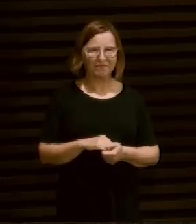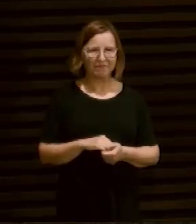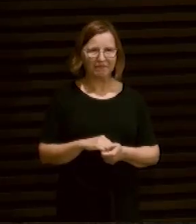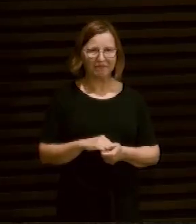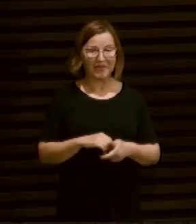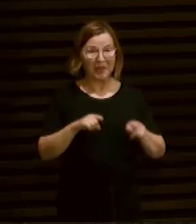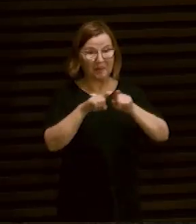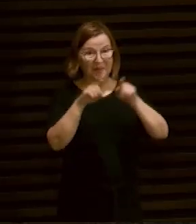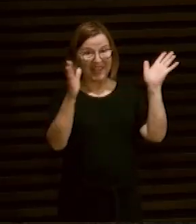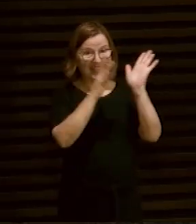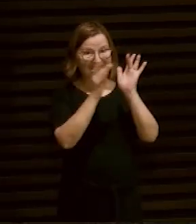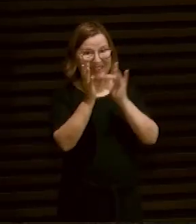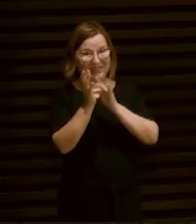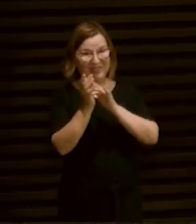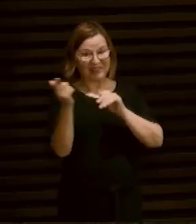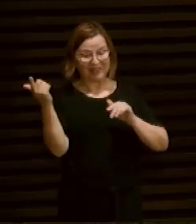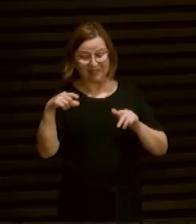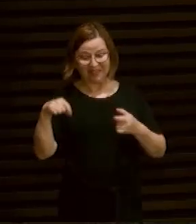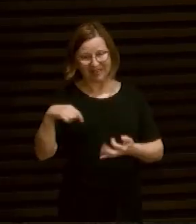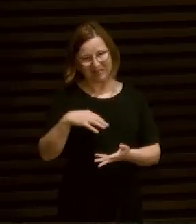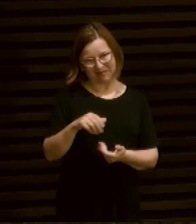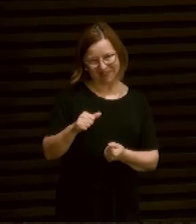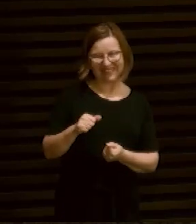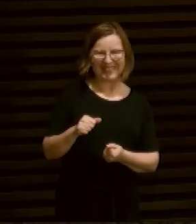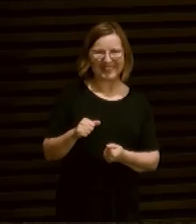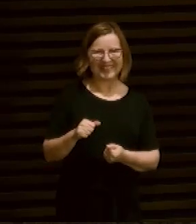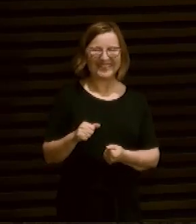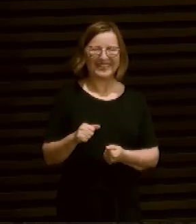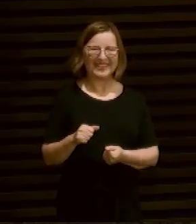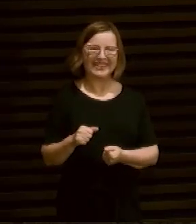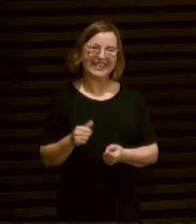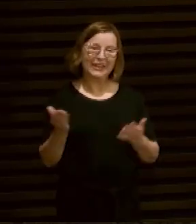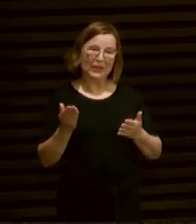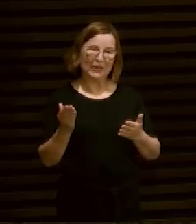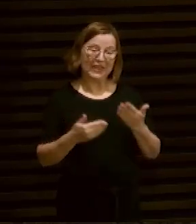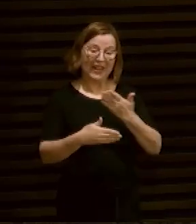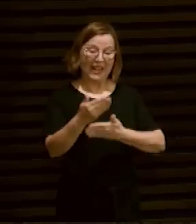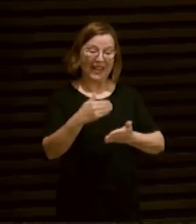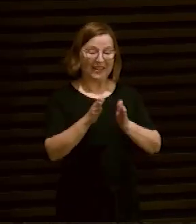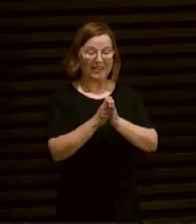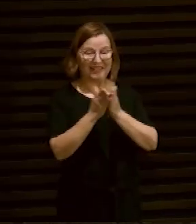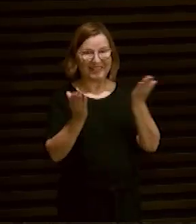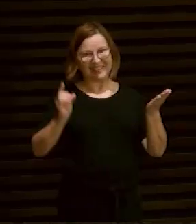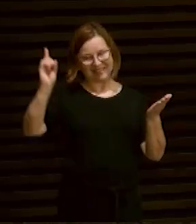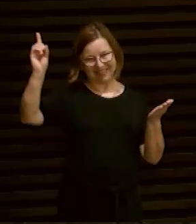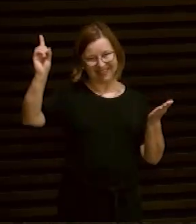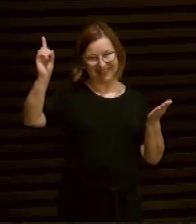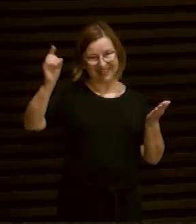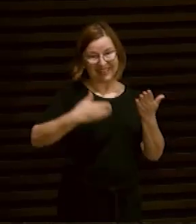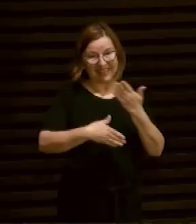Mas Jesus, Ele foi visto. E hoje Ele pode ser visto pelas Escrituras e pela revelação do Espírito